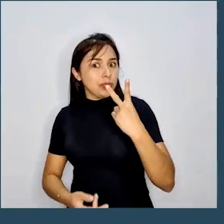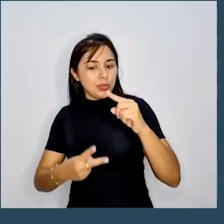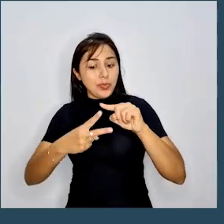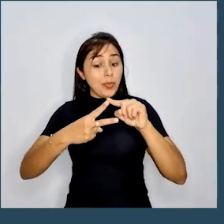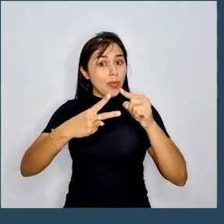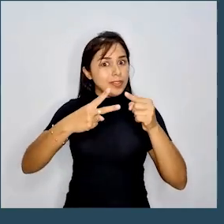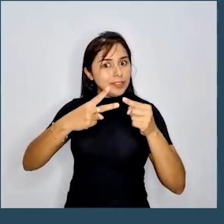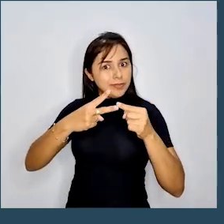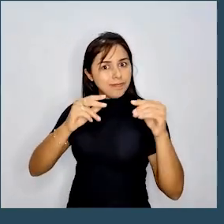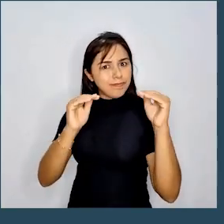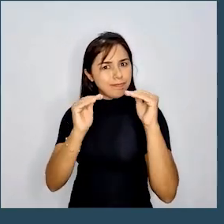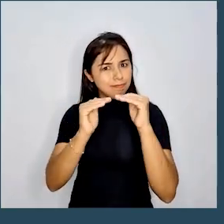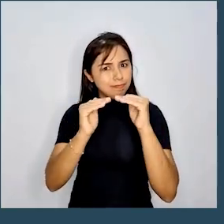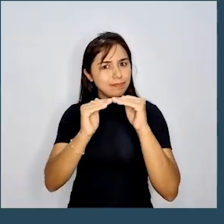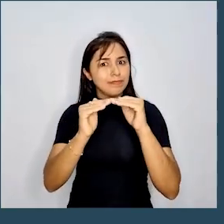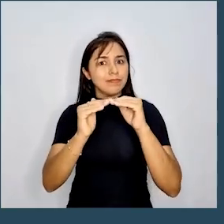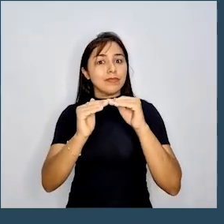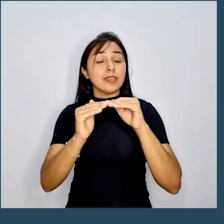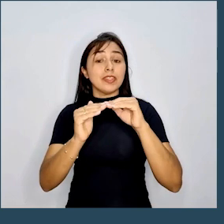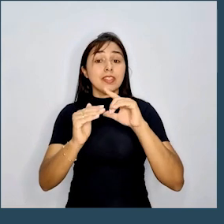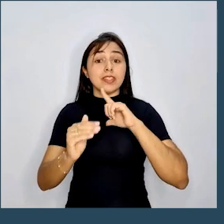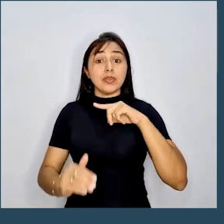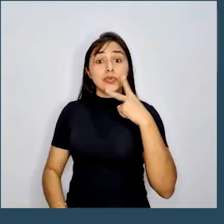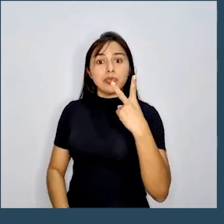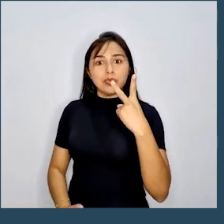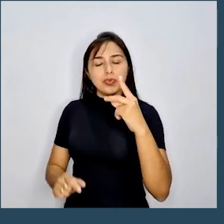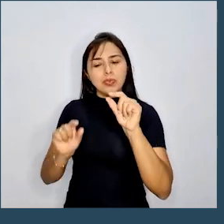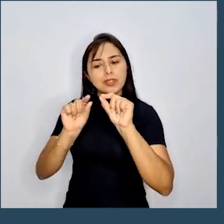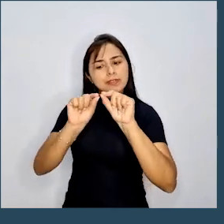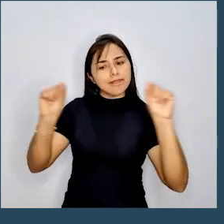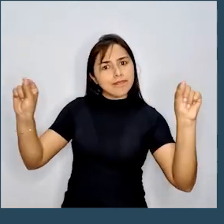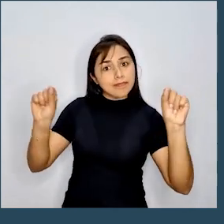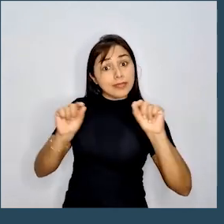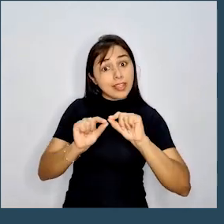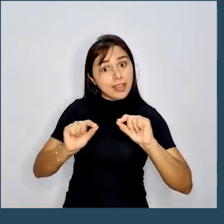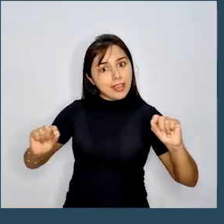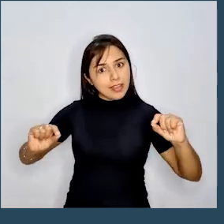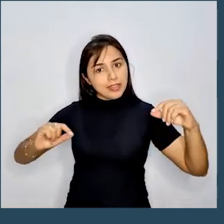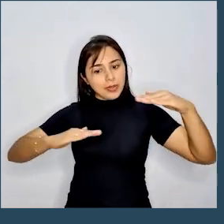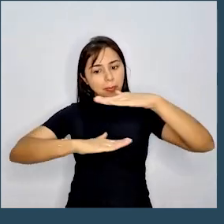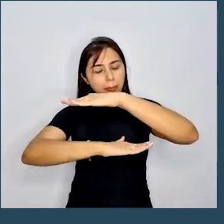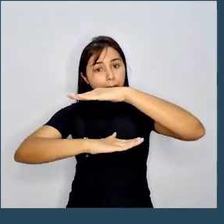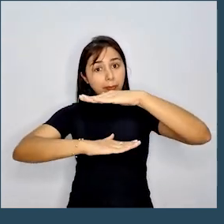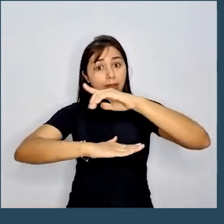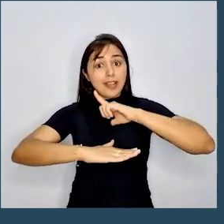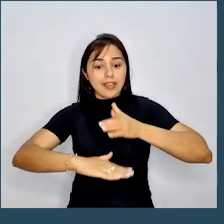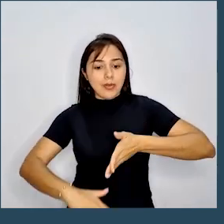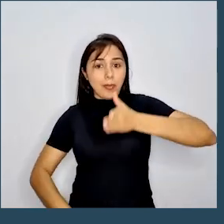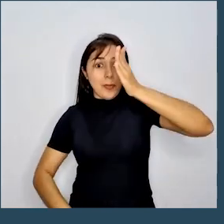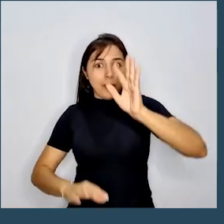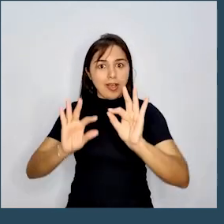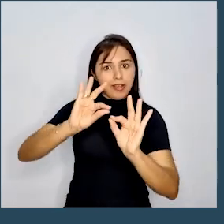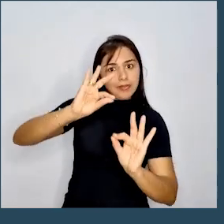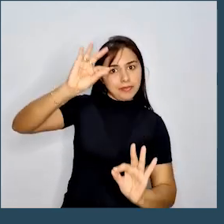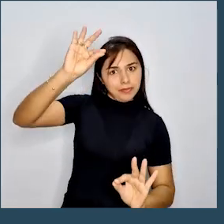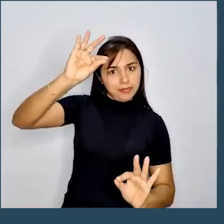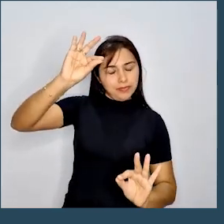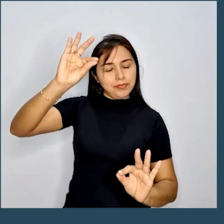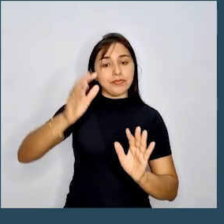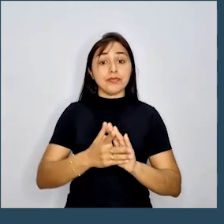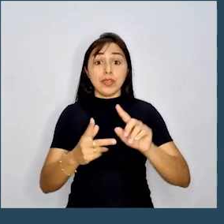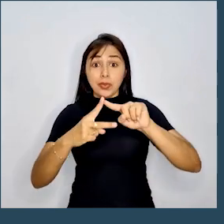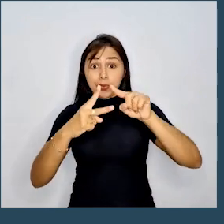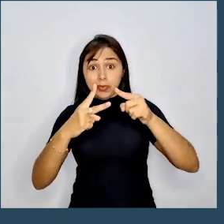Dois ângulos correspondentes, determinados por duas retas paralelas interceptadas por uma transversal,